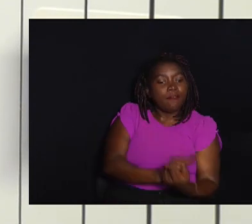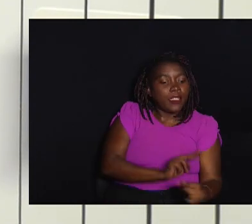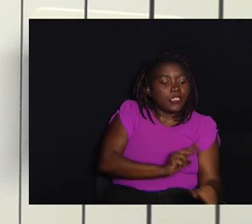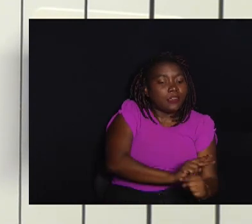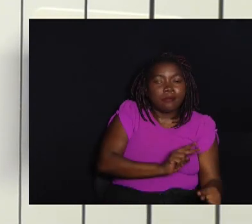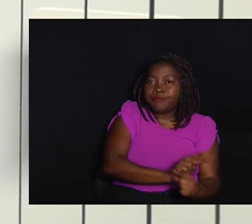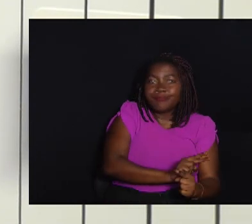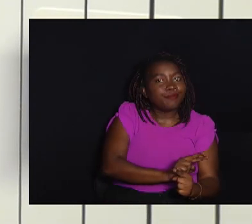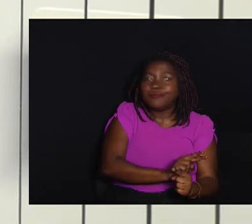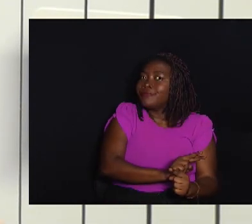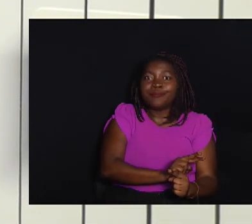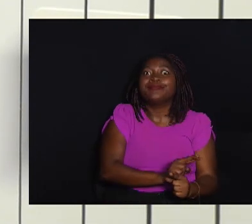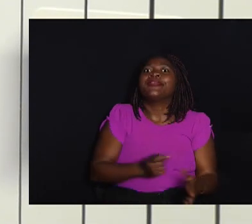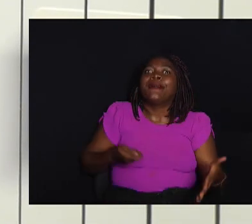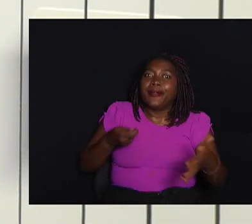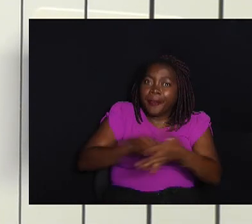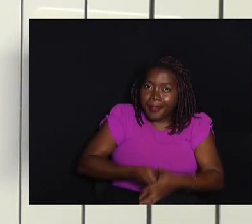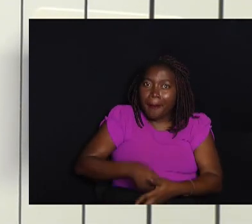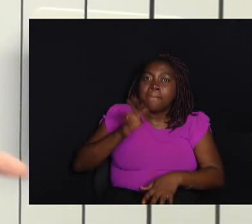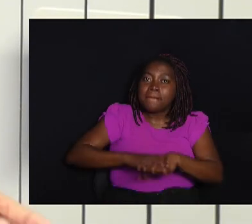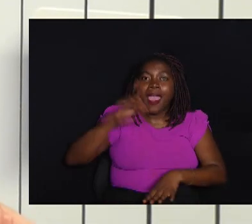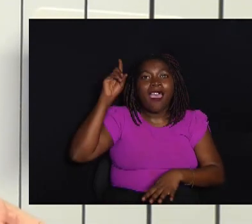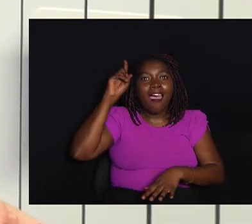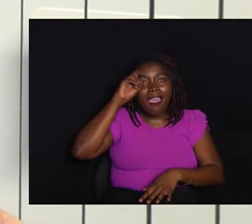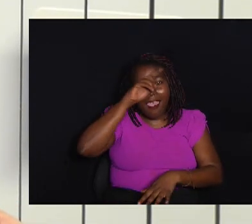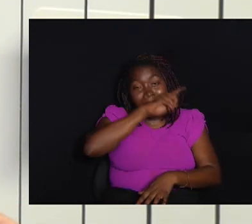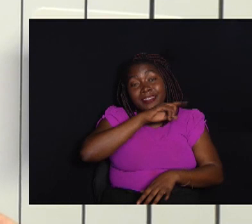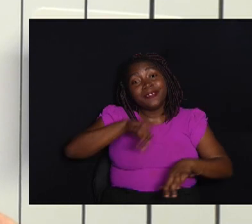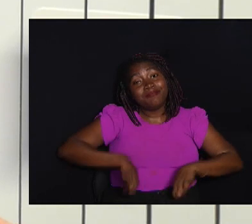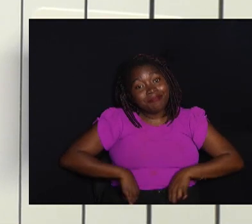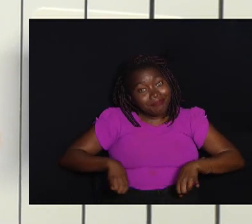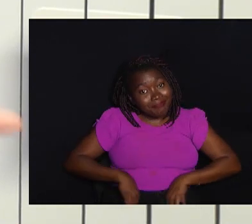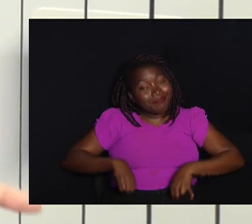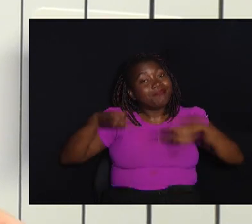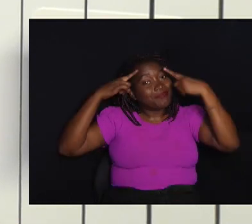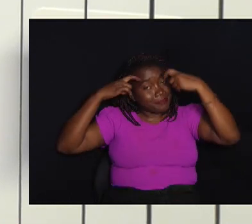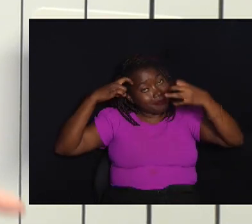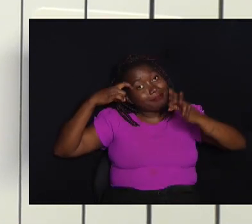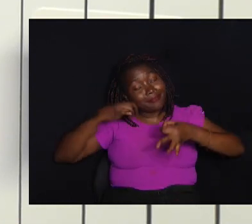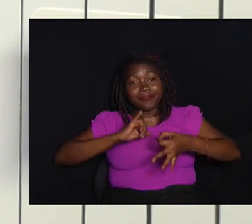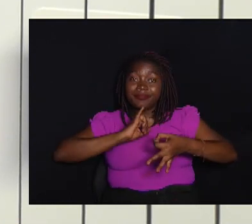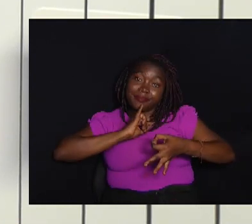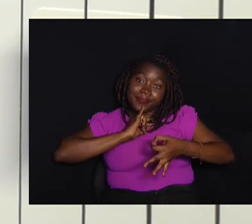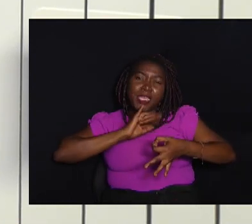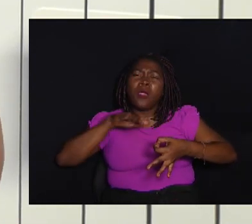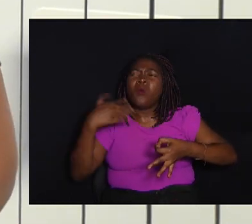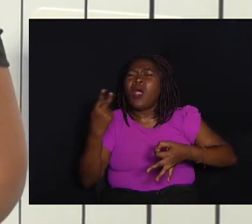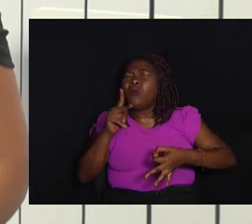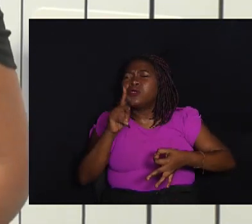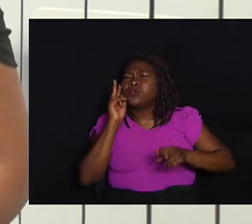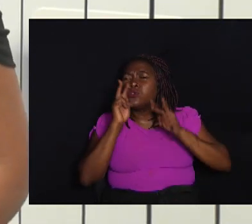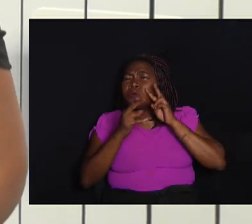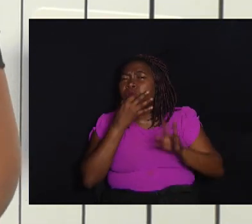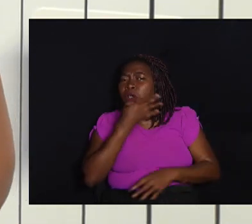aí enfrentando mais riscos e sofrem aí as violências, né? Infelizmente. Qual que é a sua avaliação sobre